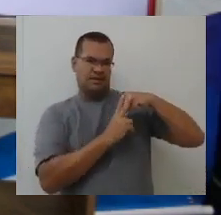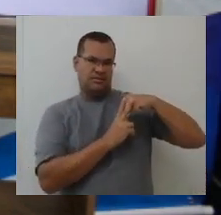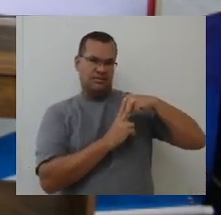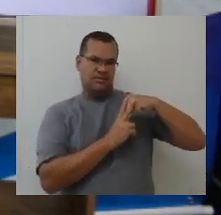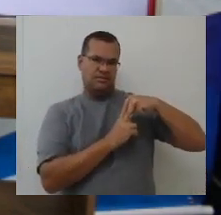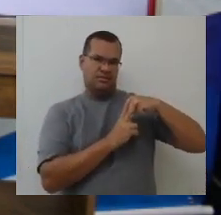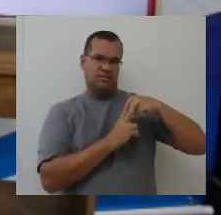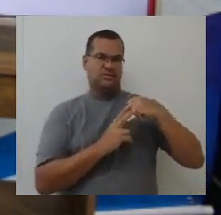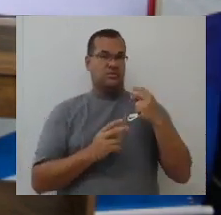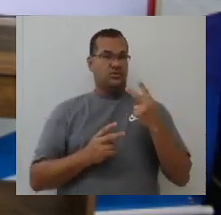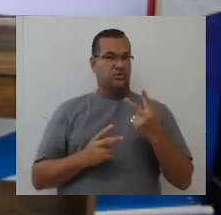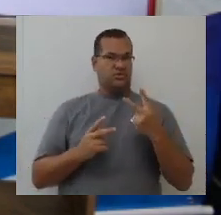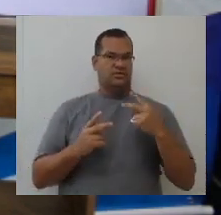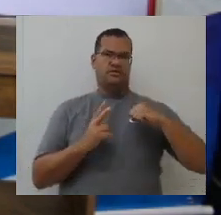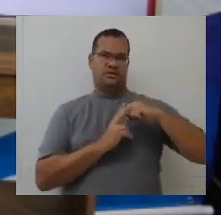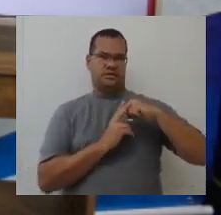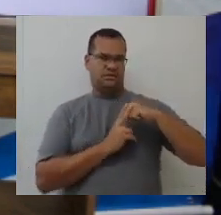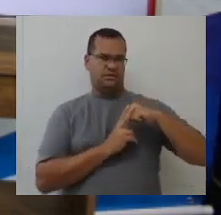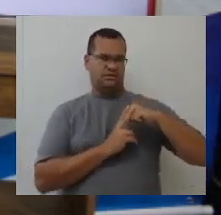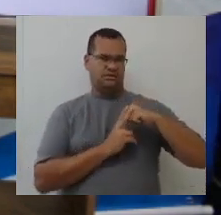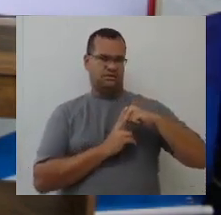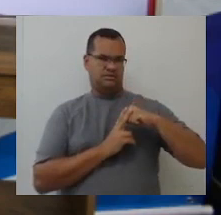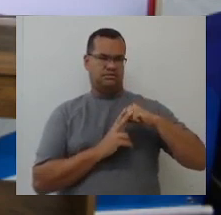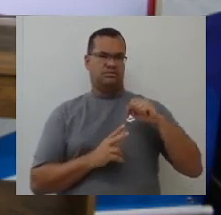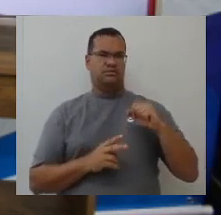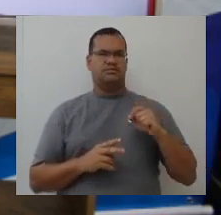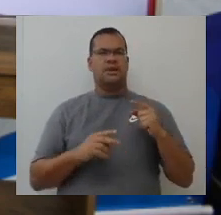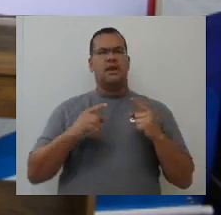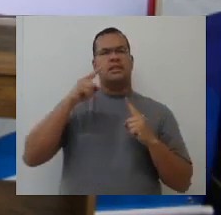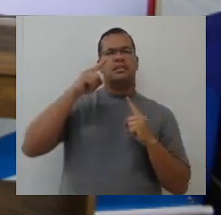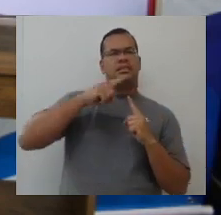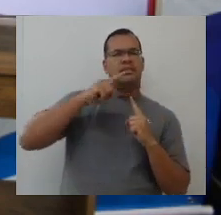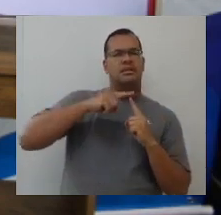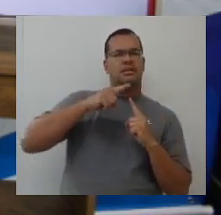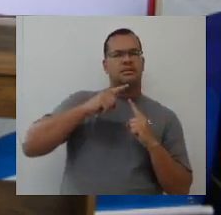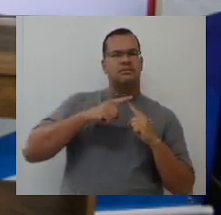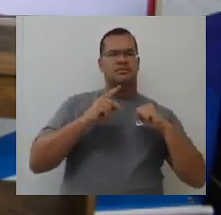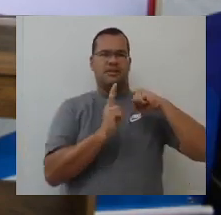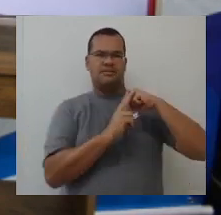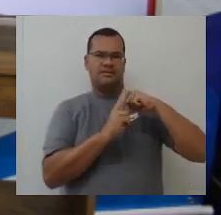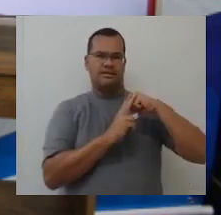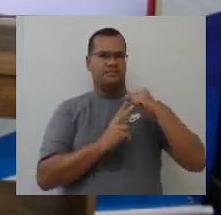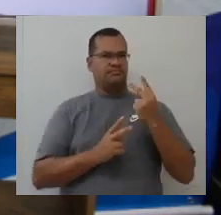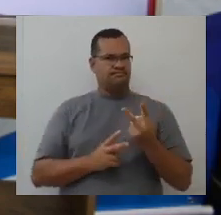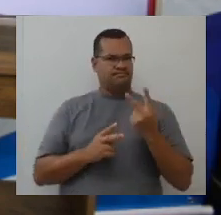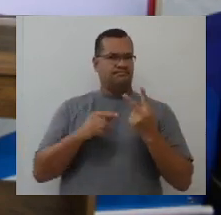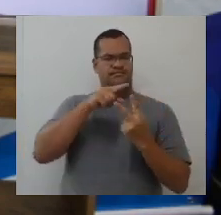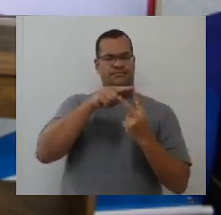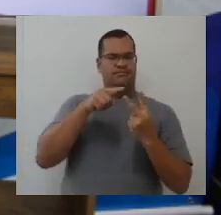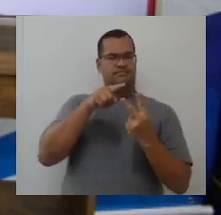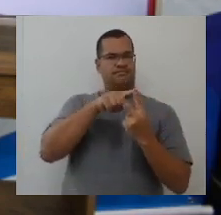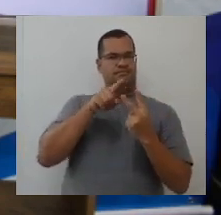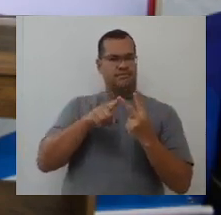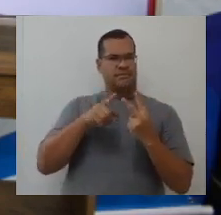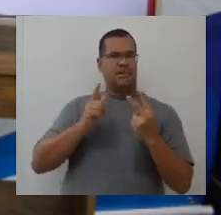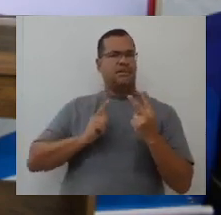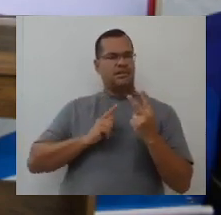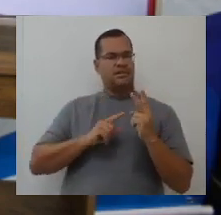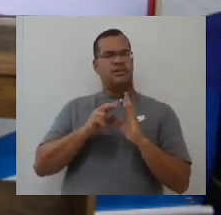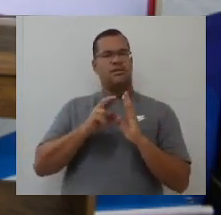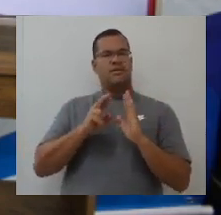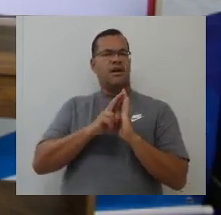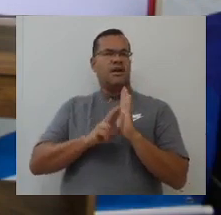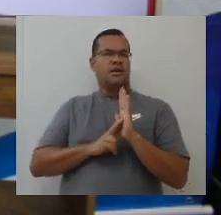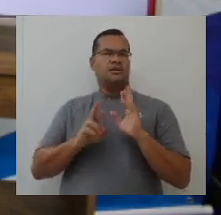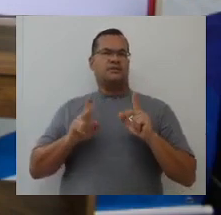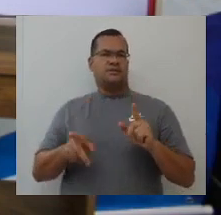verbos auxiliares. Para cada tipo desses verbos aí, a formação vai ser diferente, eu vou ter uma regrinha aí